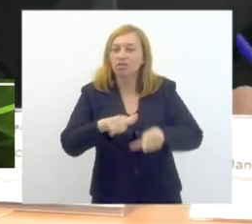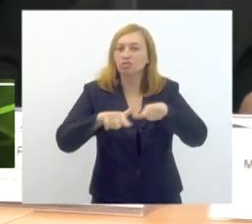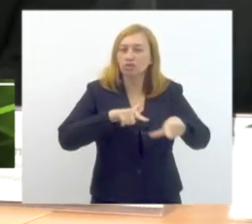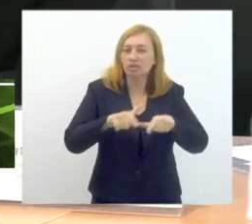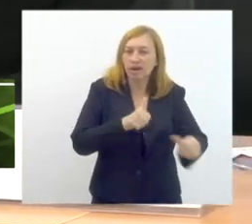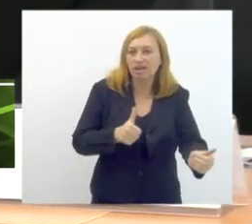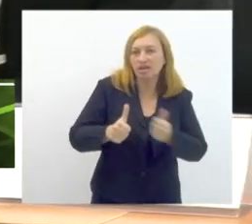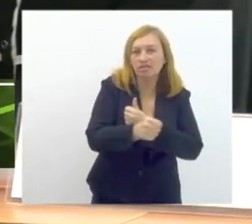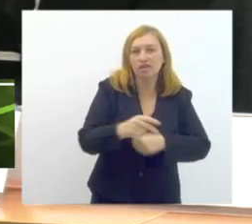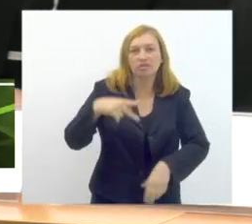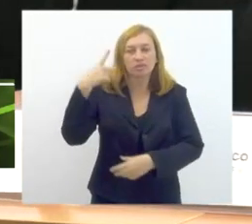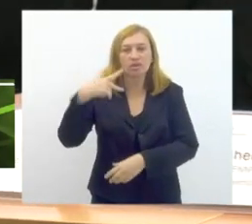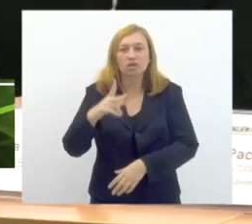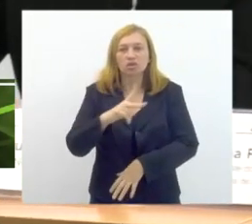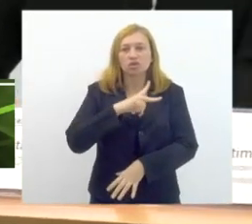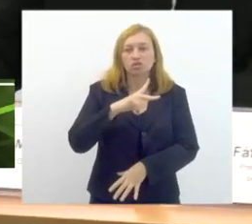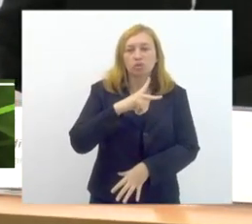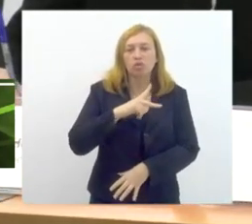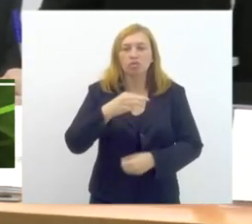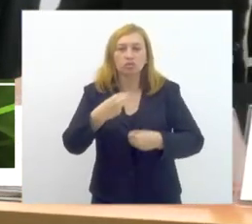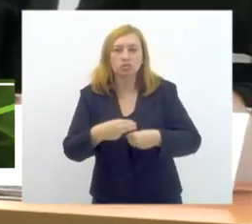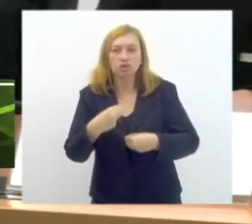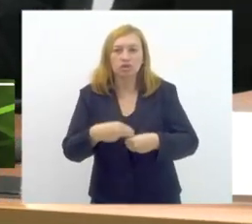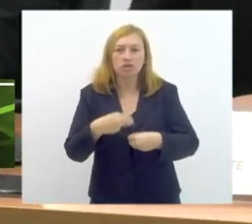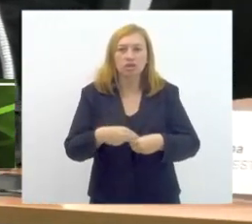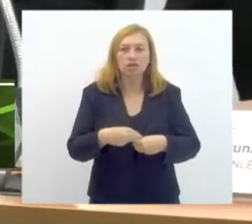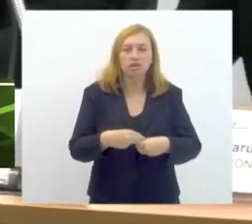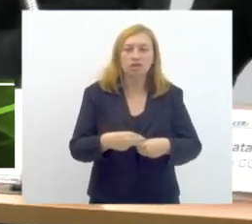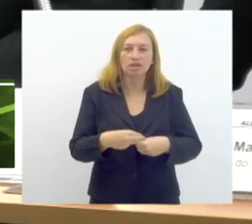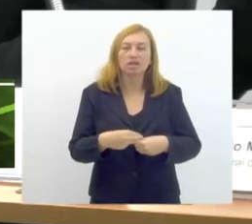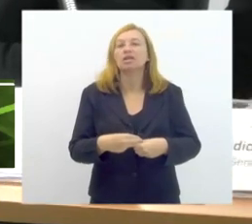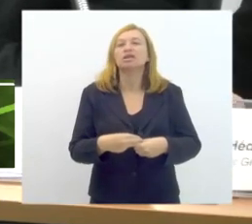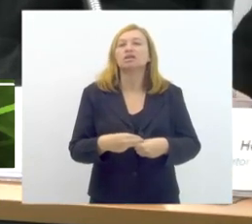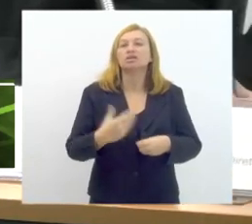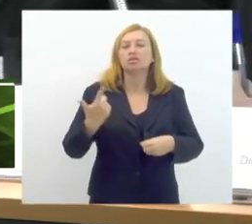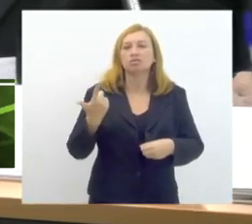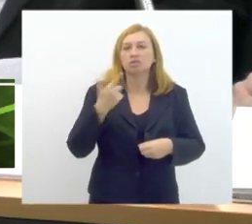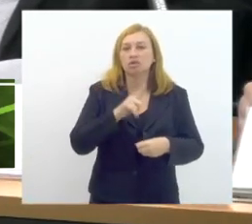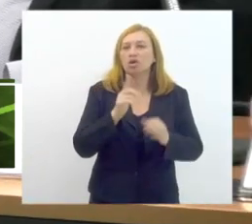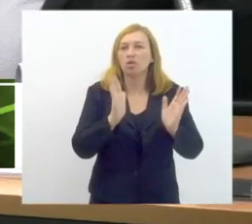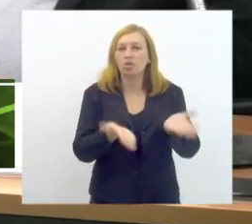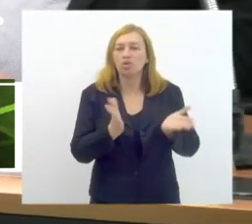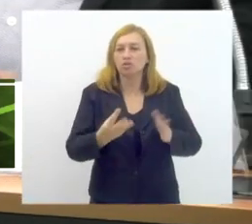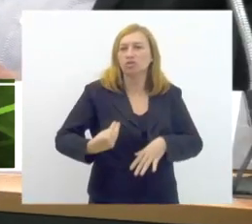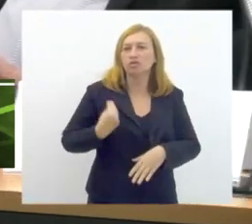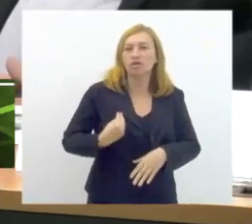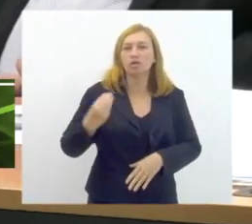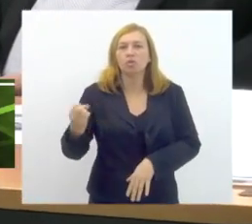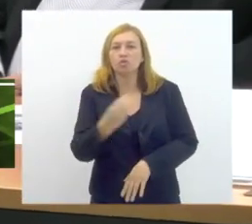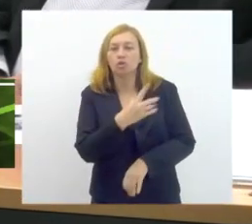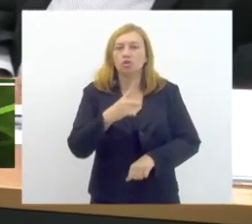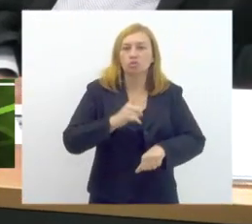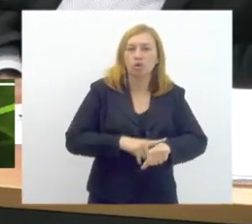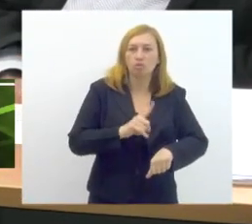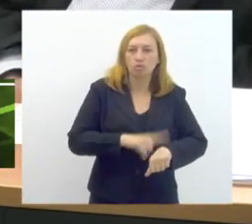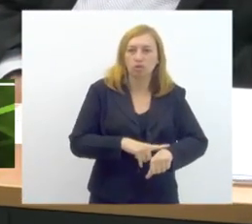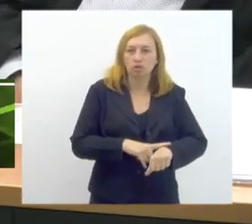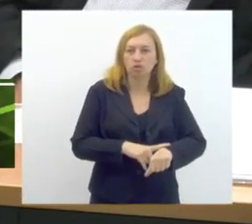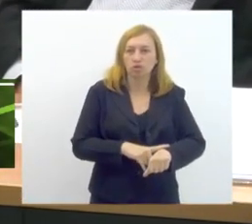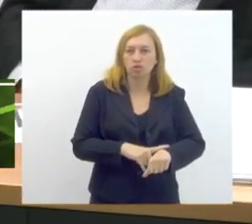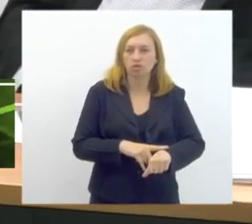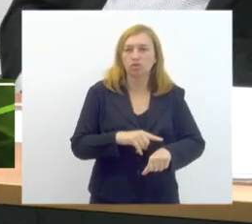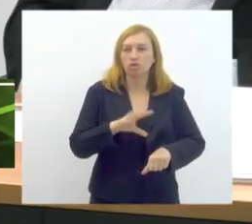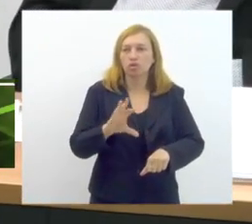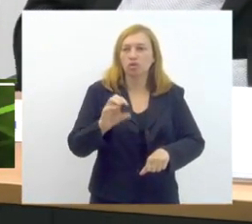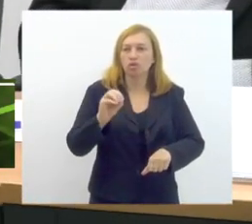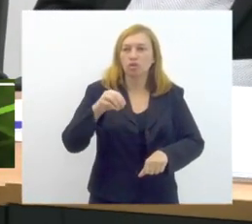frente parlamentar e dos próprios municípios, essa página está virada. Hoje nós vamos viver um novo momento dos consórcios no